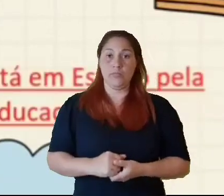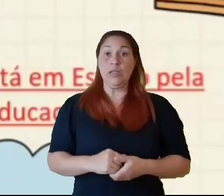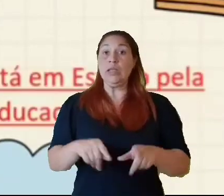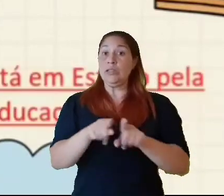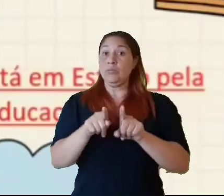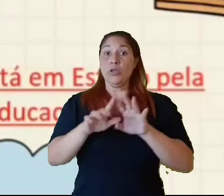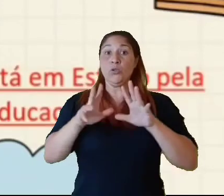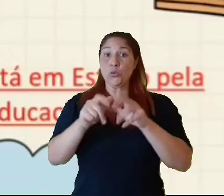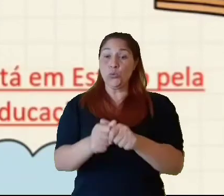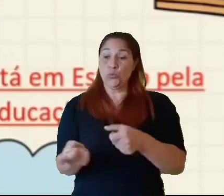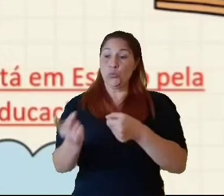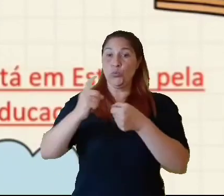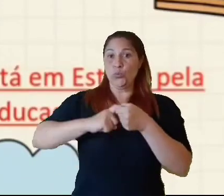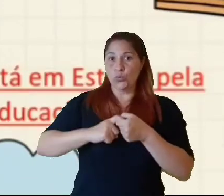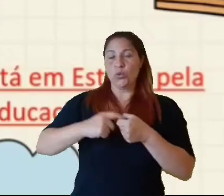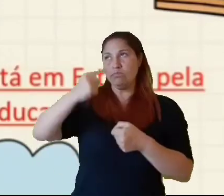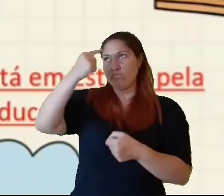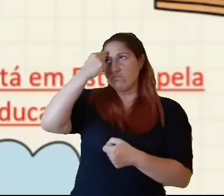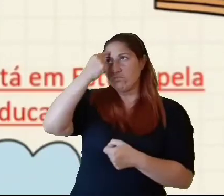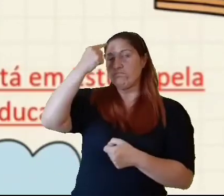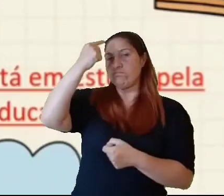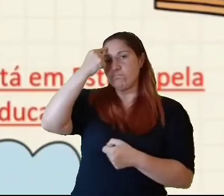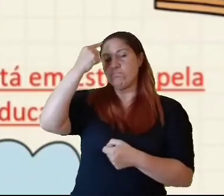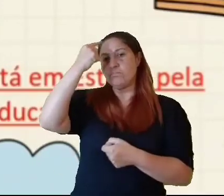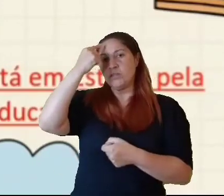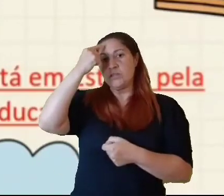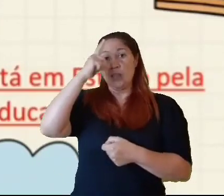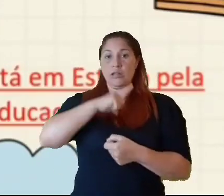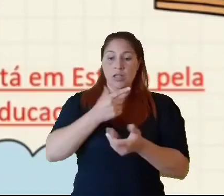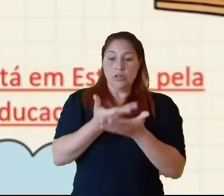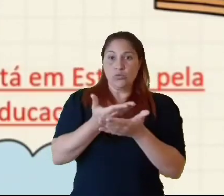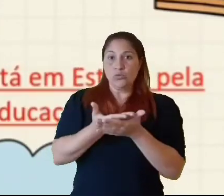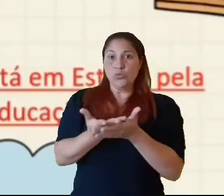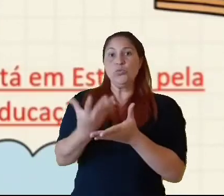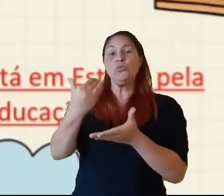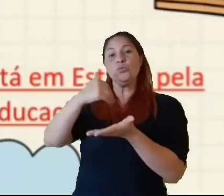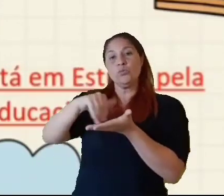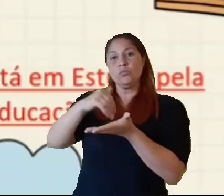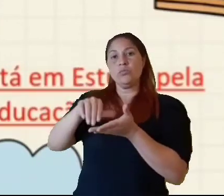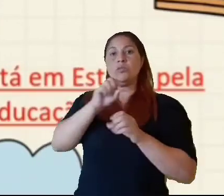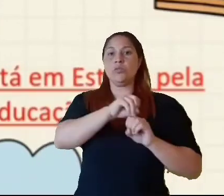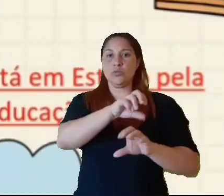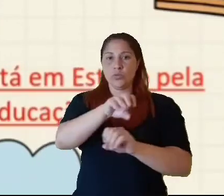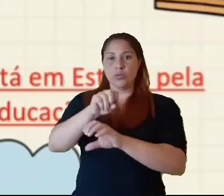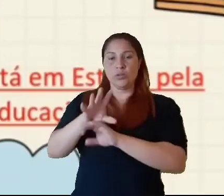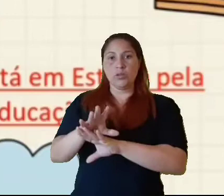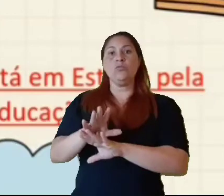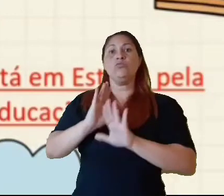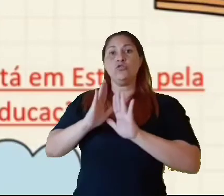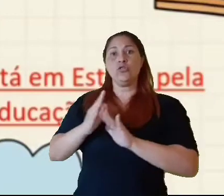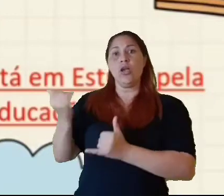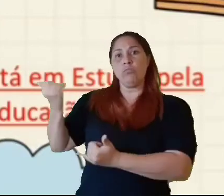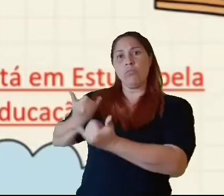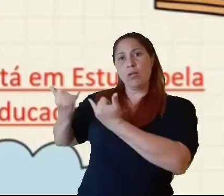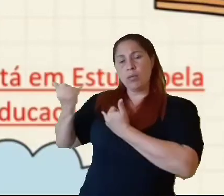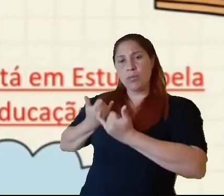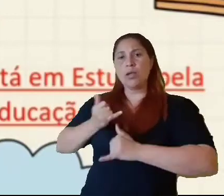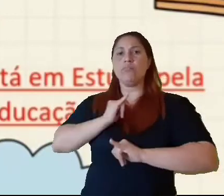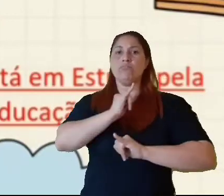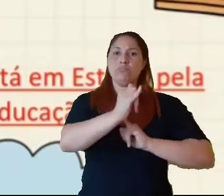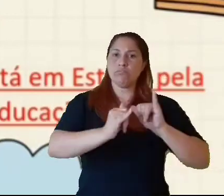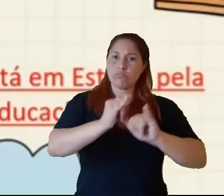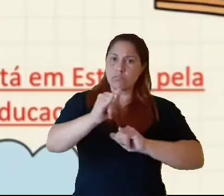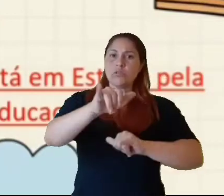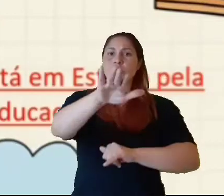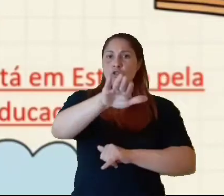esse retorno, tudo isso tem sido pensado, está em estudo na Secretaria de Educação. Conforme a gente for tendo informações, a gente vai